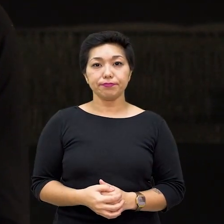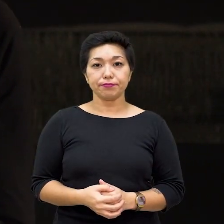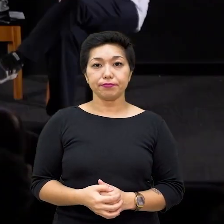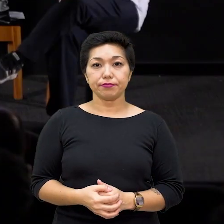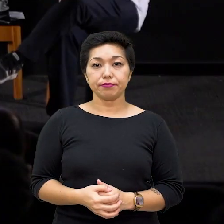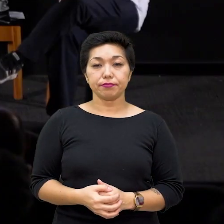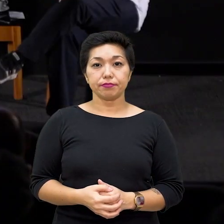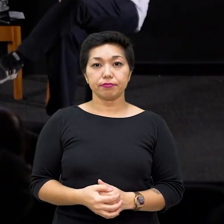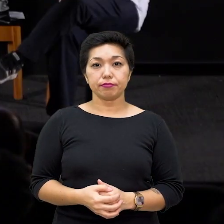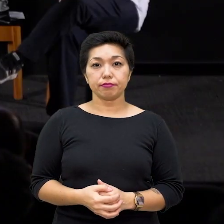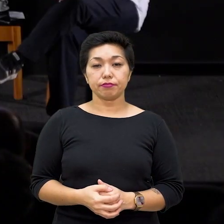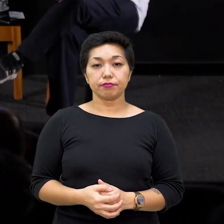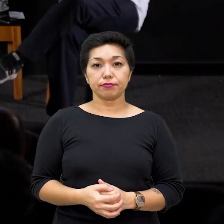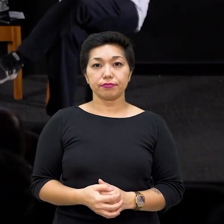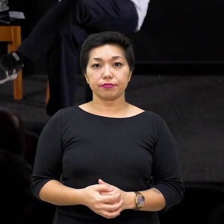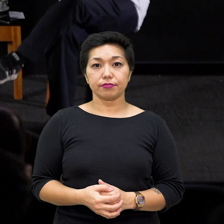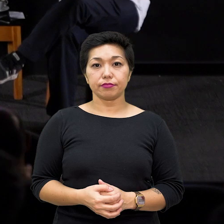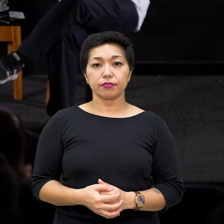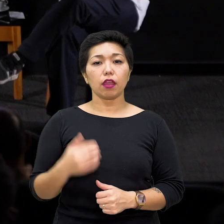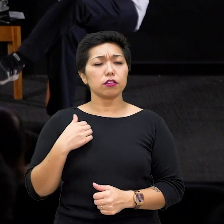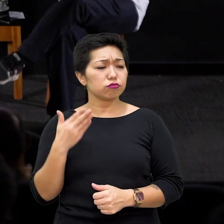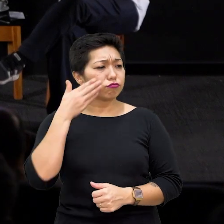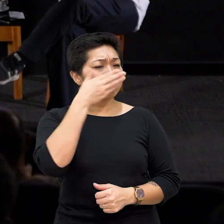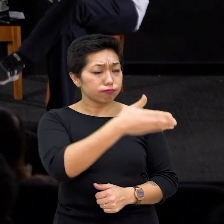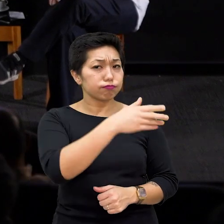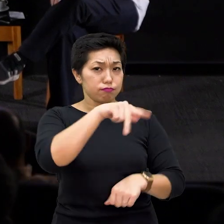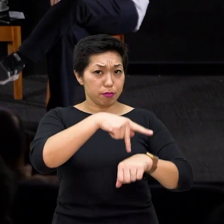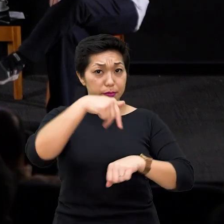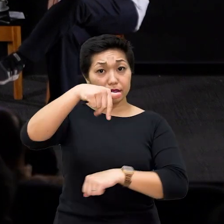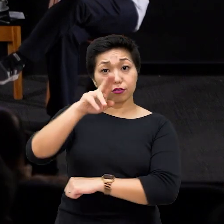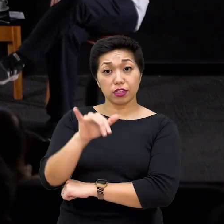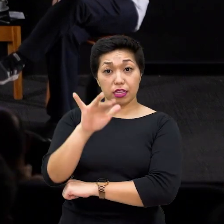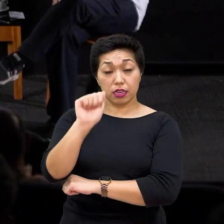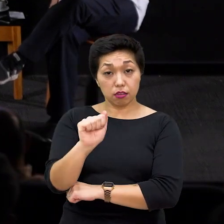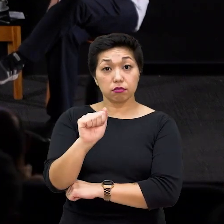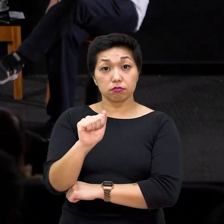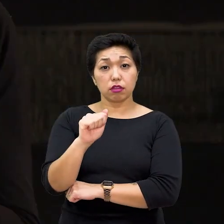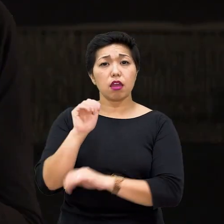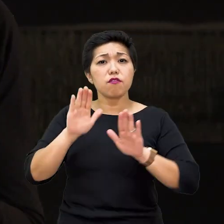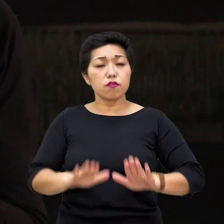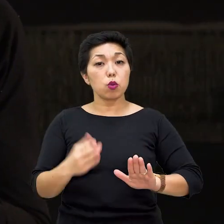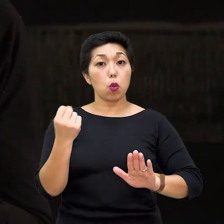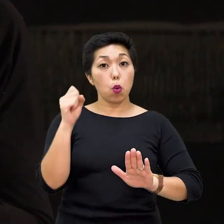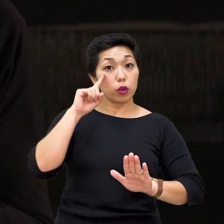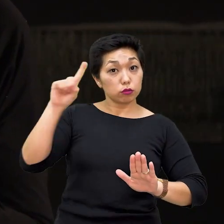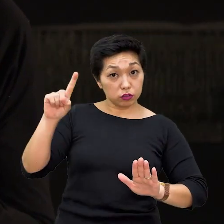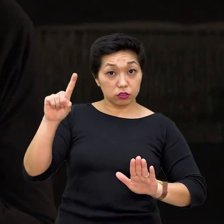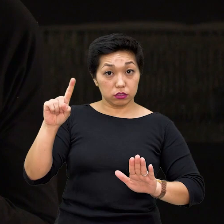E fomos ao Quênia, passamos lá 8 dias, 3